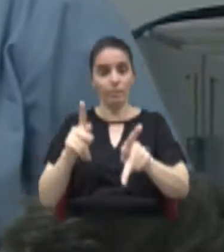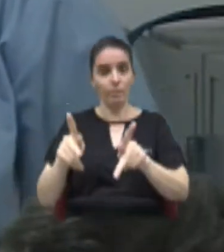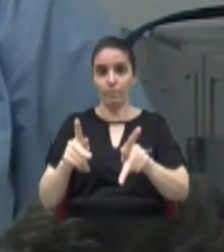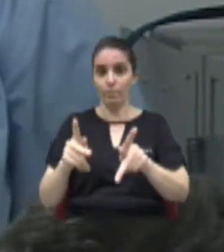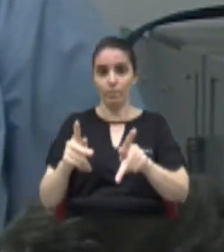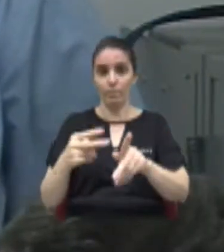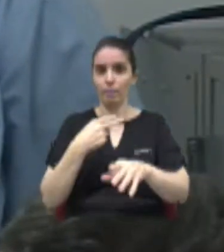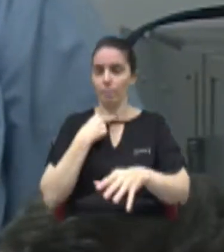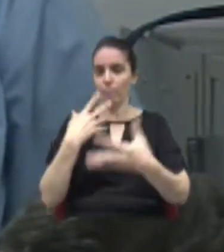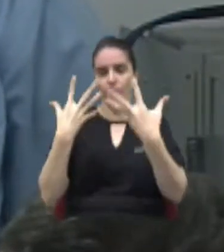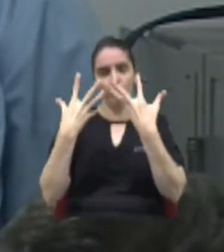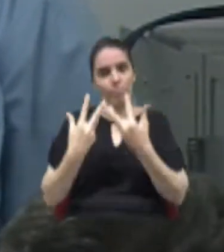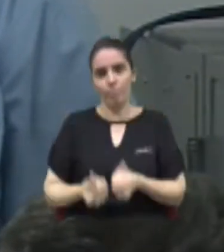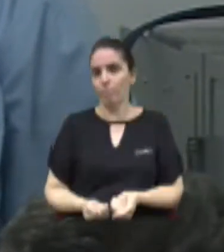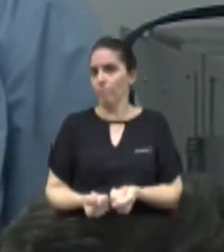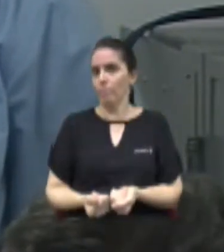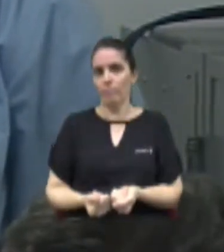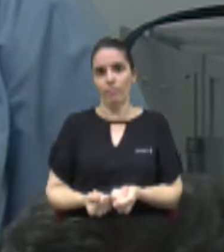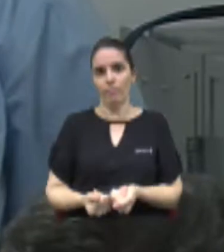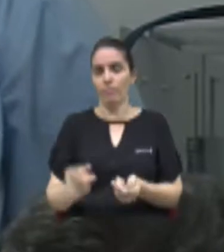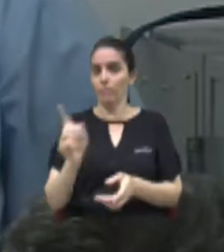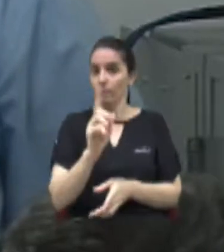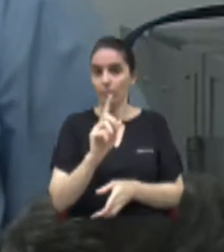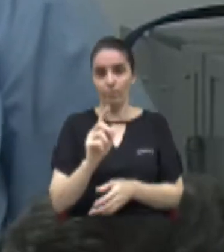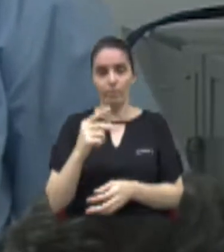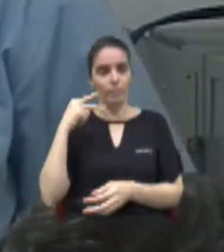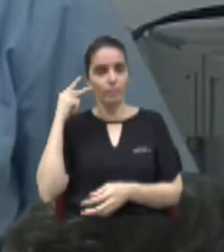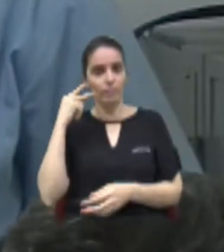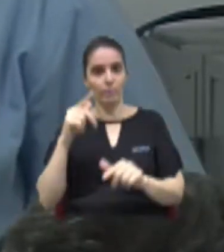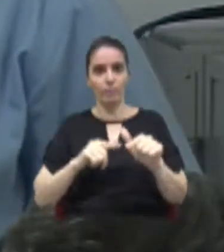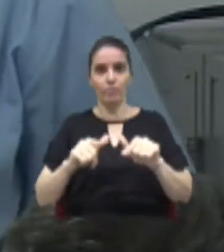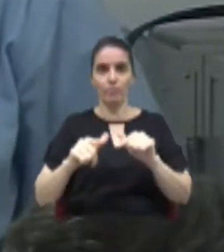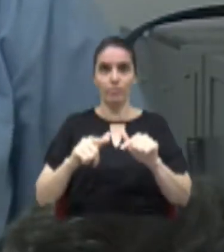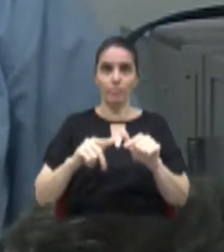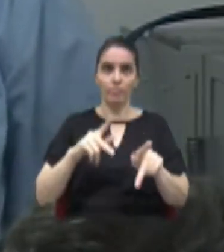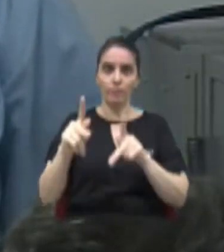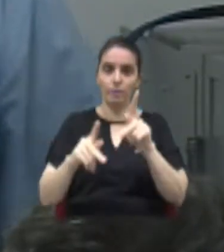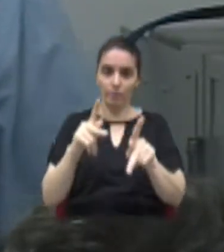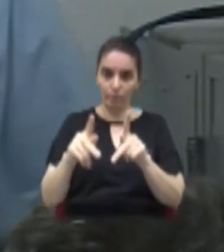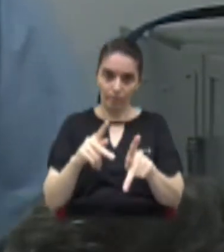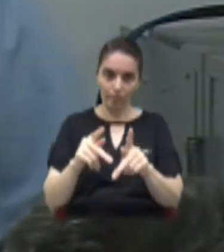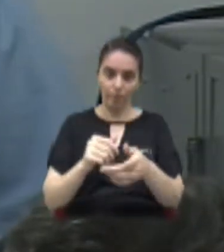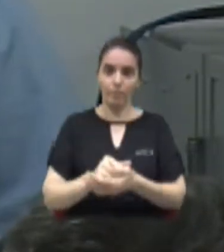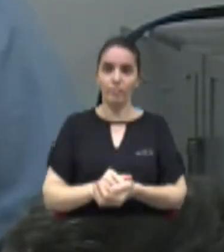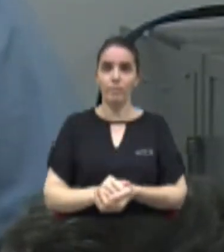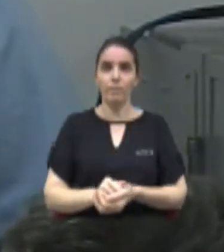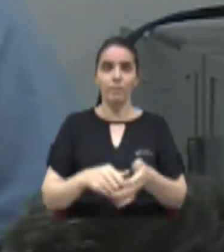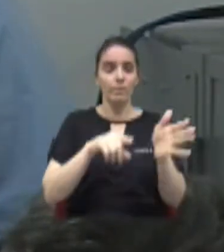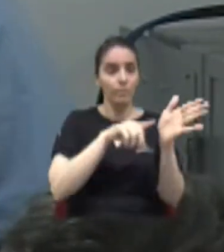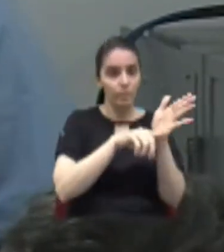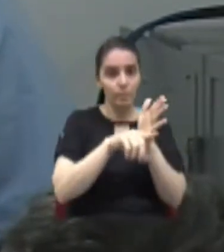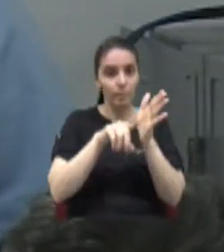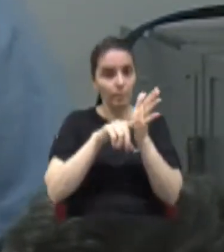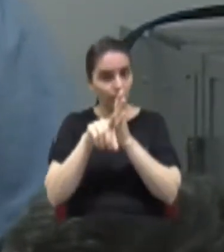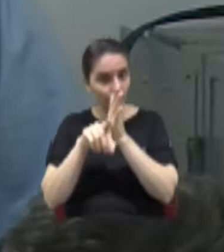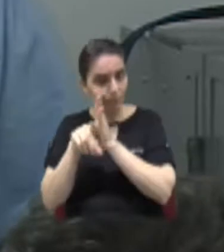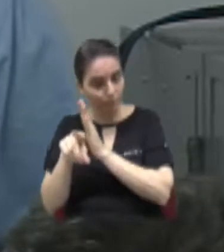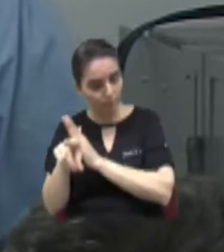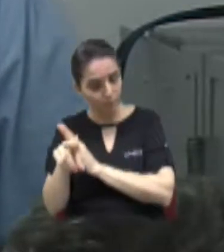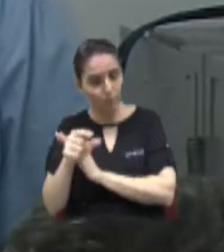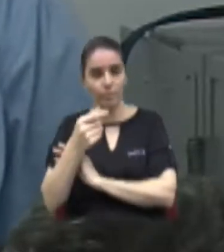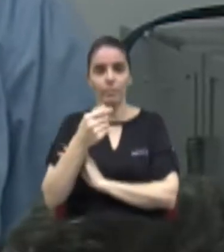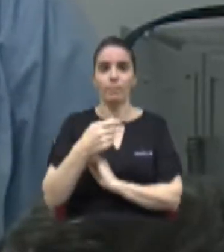desses políticos que querem tirar proveito próprio. Estou dizendo isso, lógico, pela prisão do Lula. Foi um benefício que aconteceu